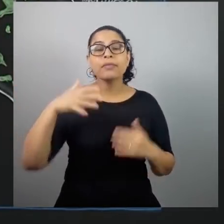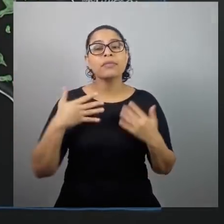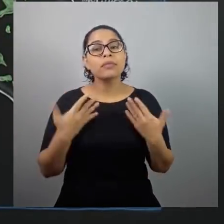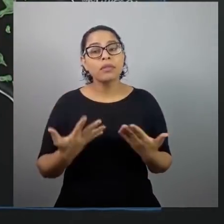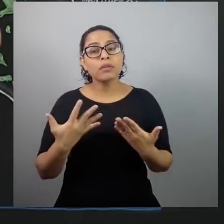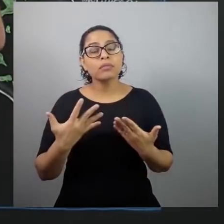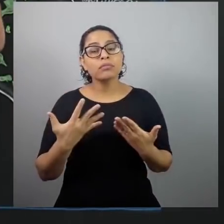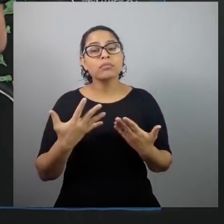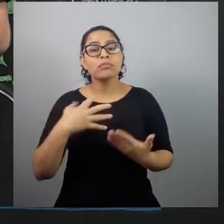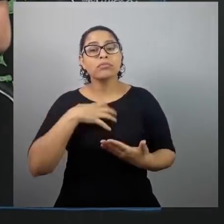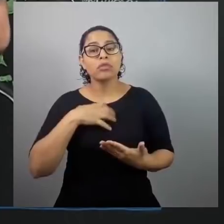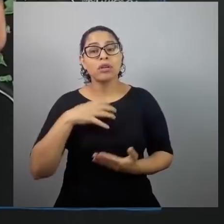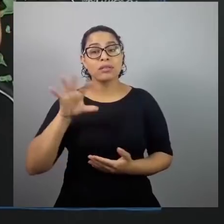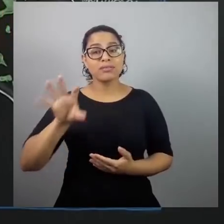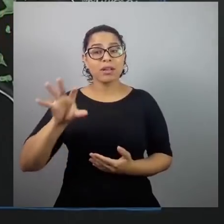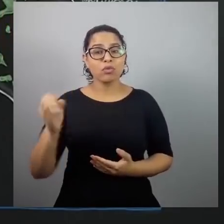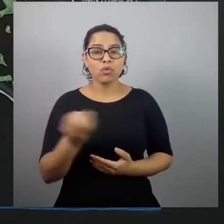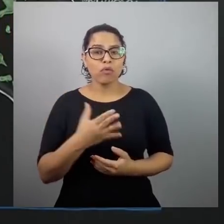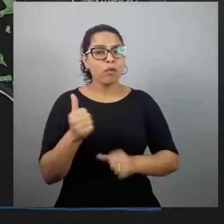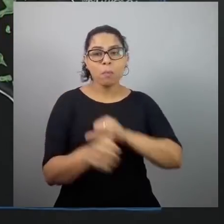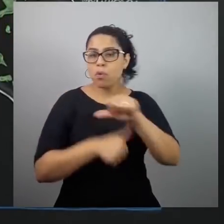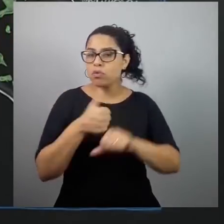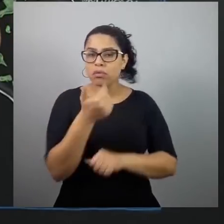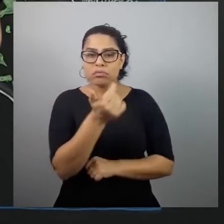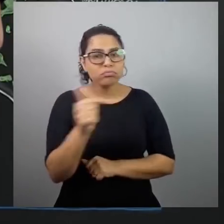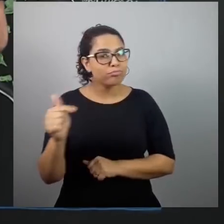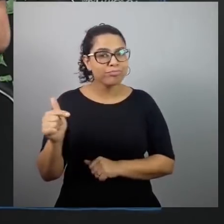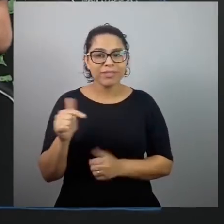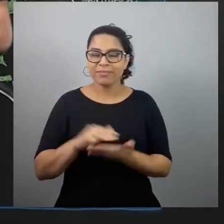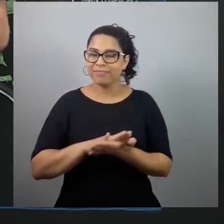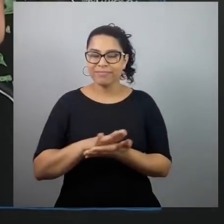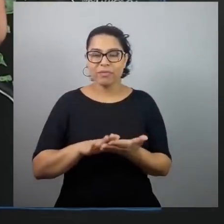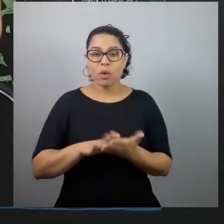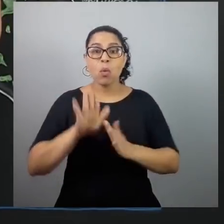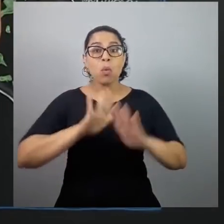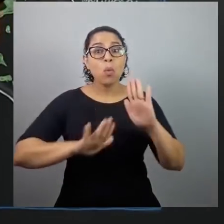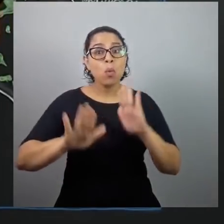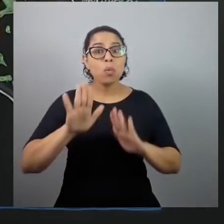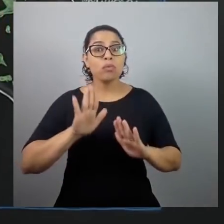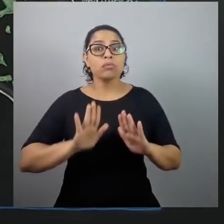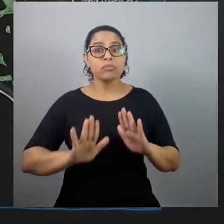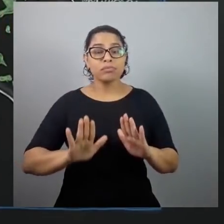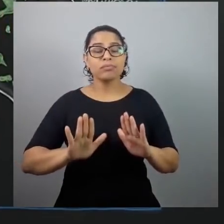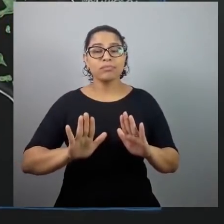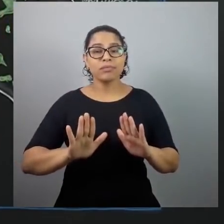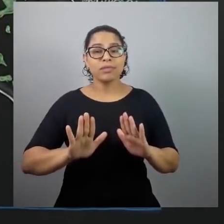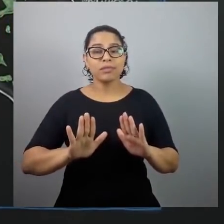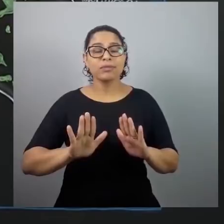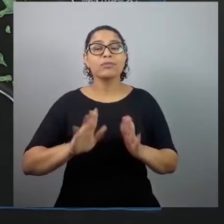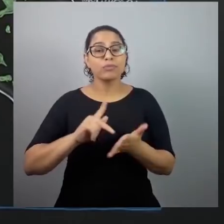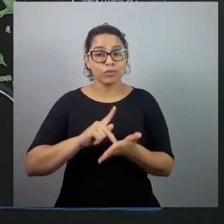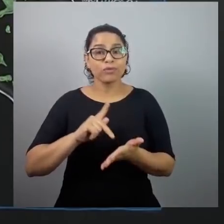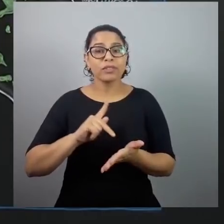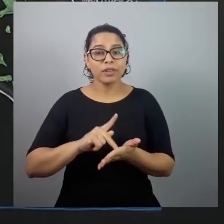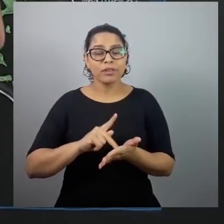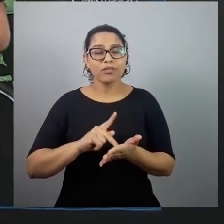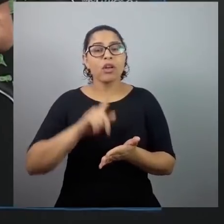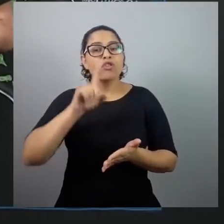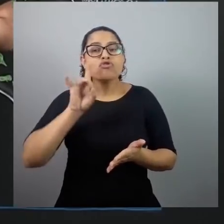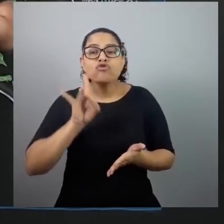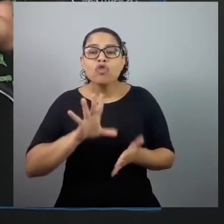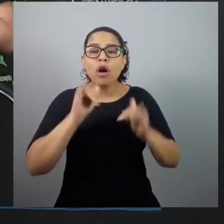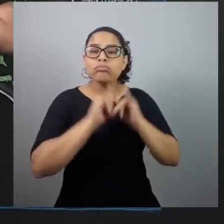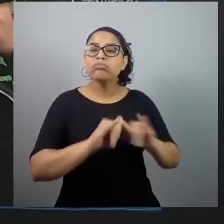sentido, o Estado Novo ele não representou uma mudança. A gente tem que tomar muito cuidado com esse instrumento que era, na verdade, de